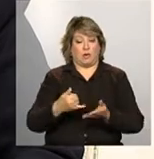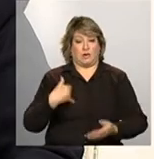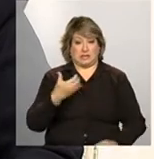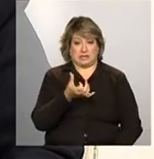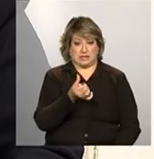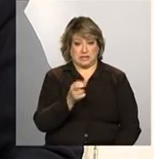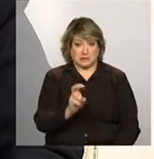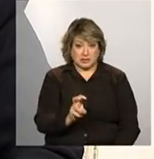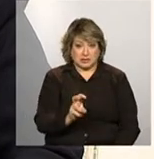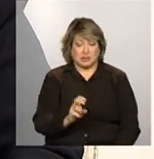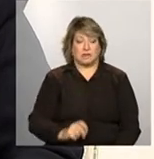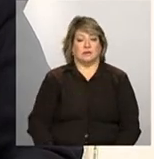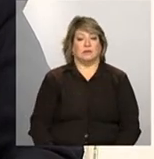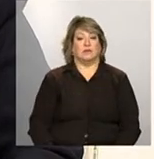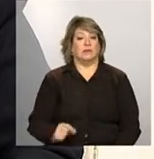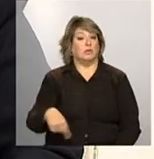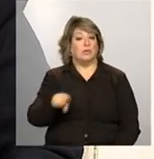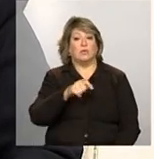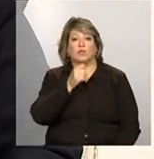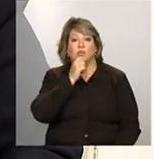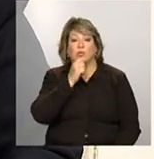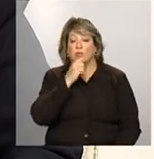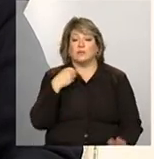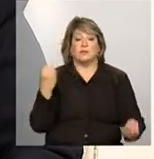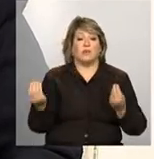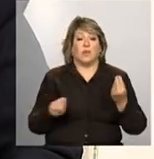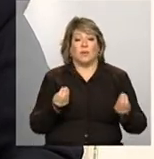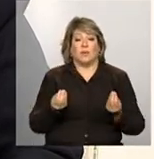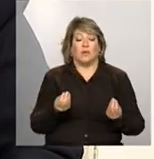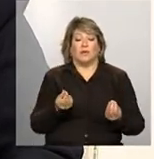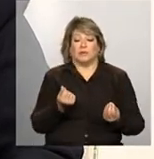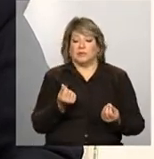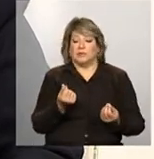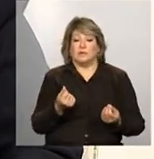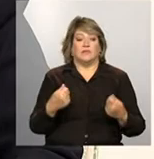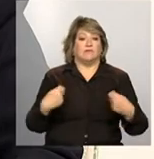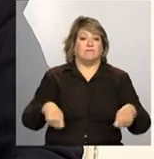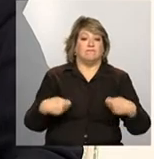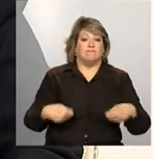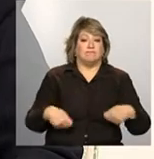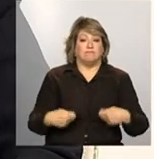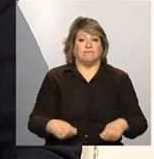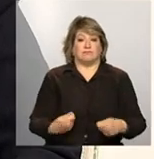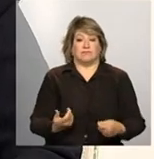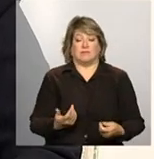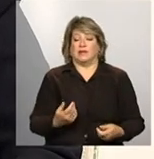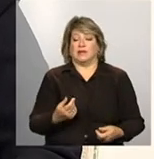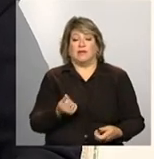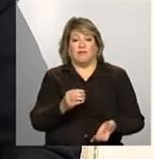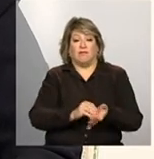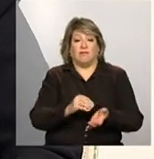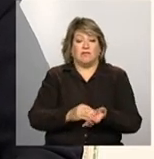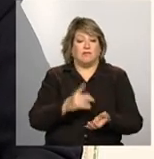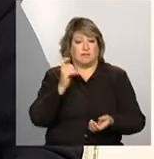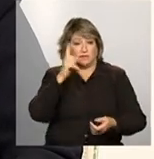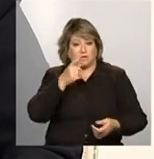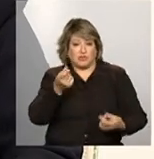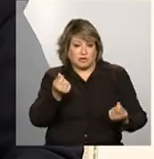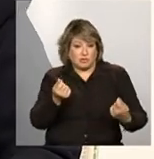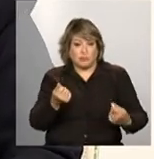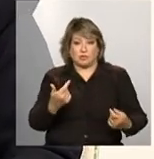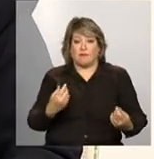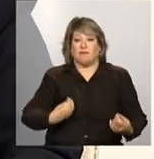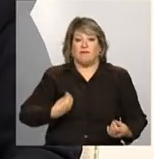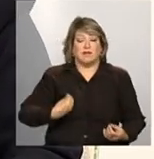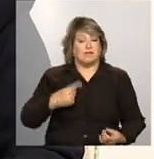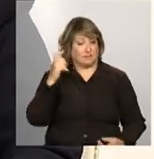anos que não tenham condições de se manter, né? E nem ter a sua subsistência mantida